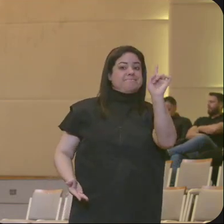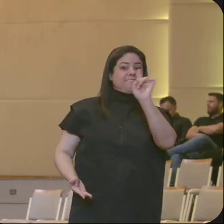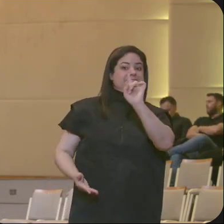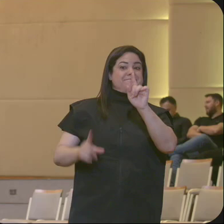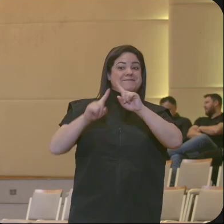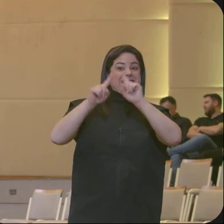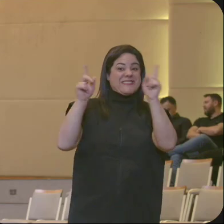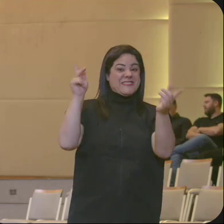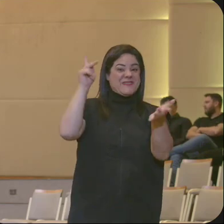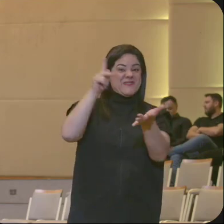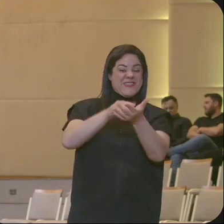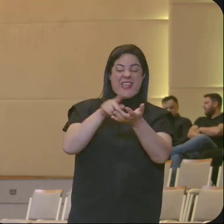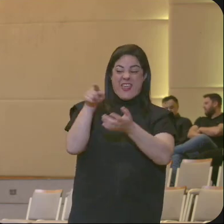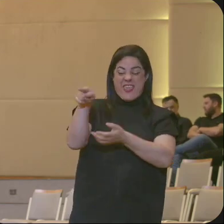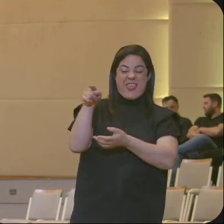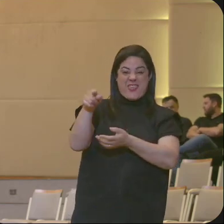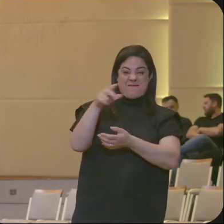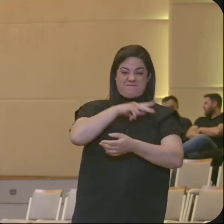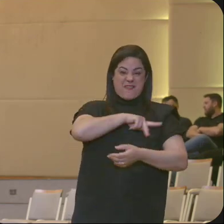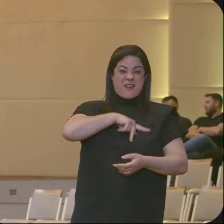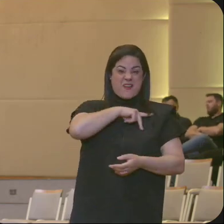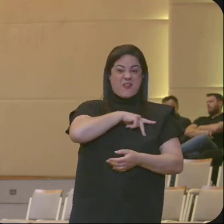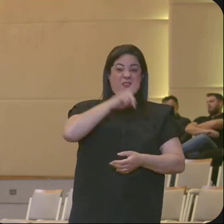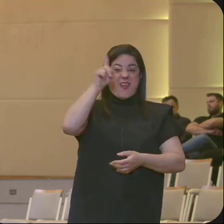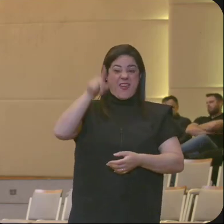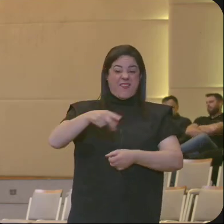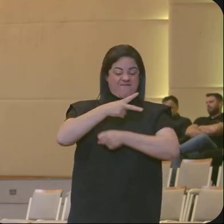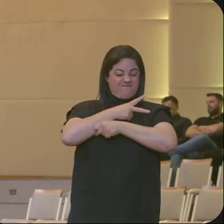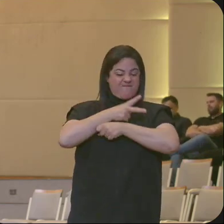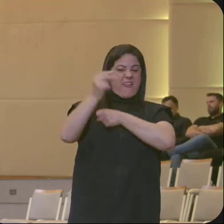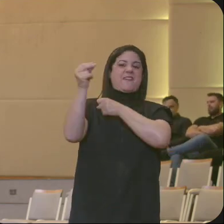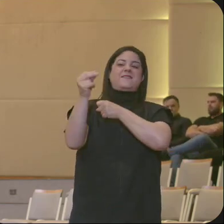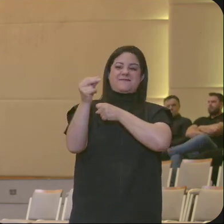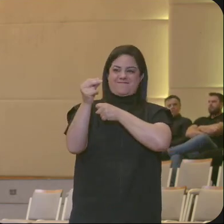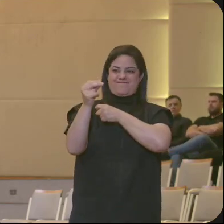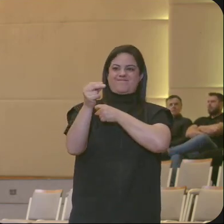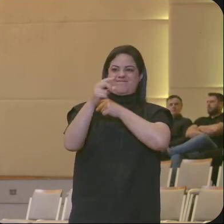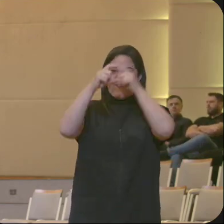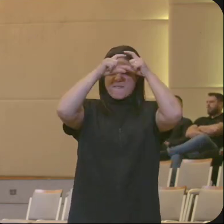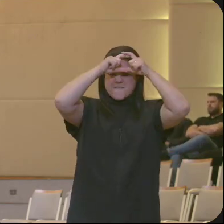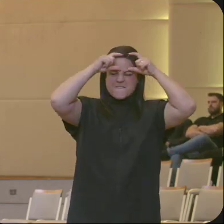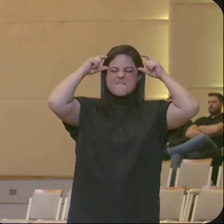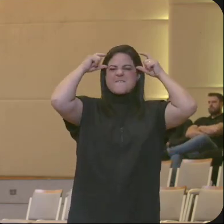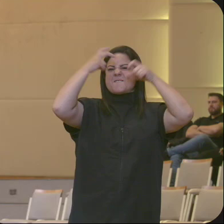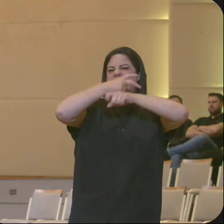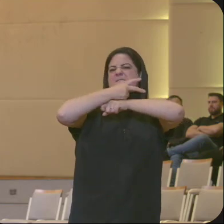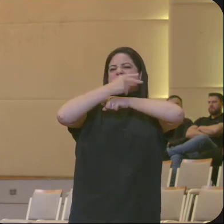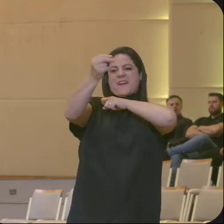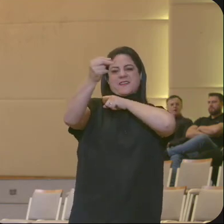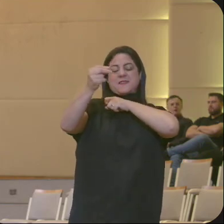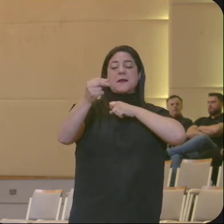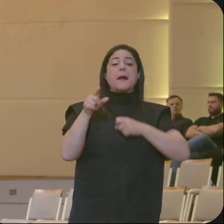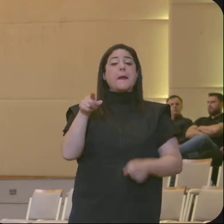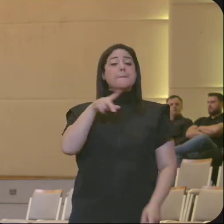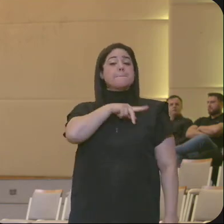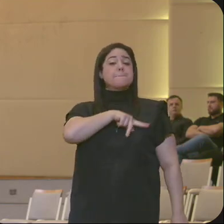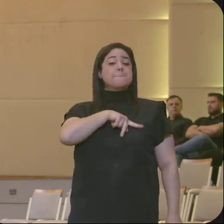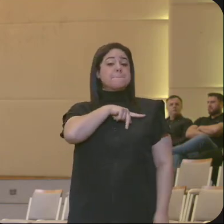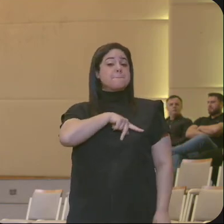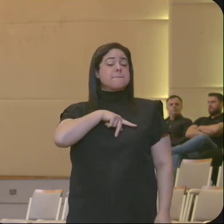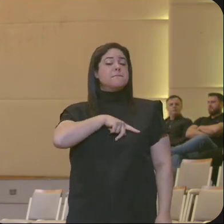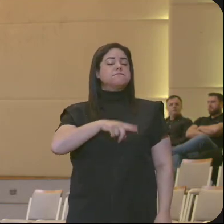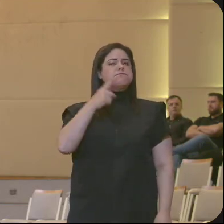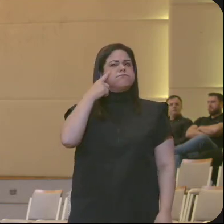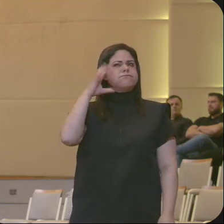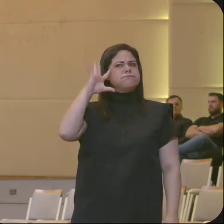era vencedor. Esse homem, o apóstolo Paulo, ele descobriu um motivo muito maior para lutar do que o próprio Churchill. Ele